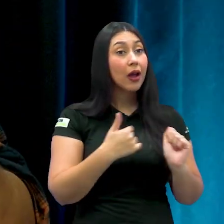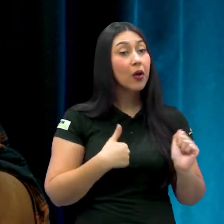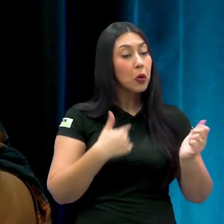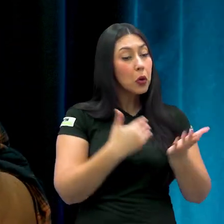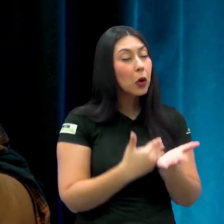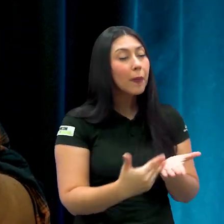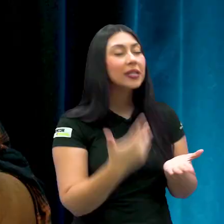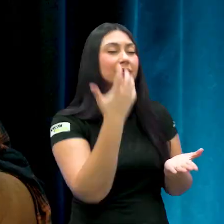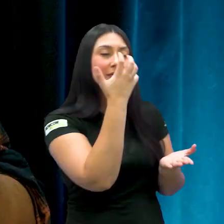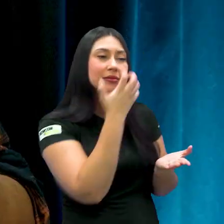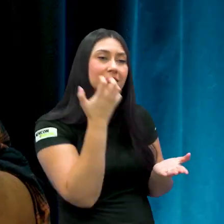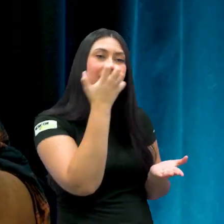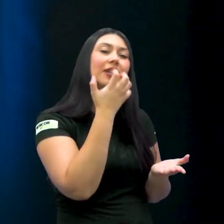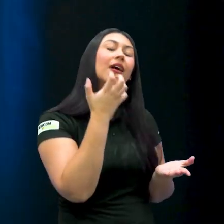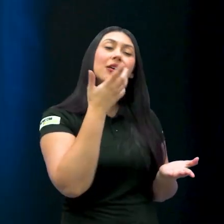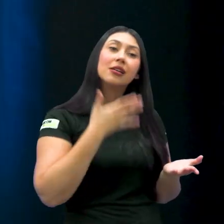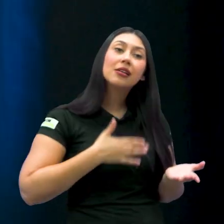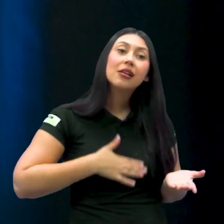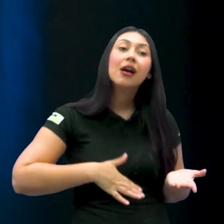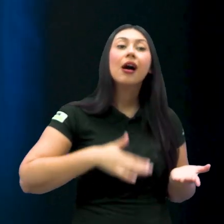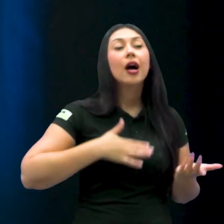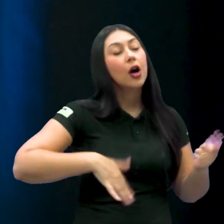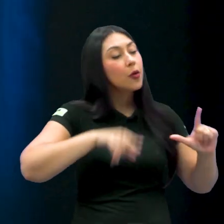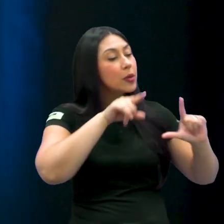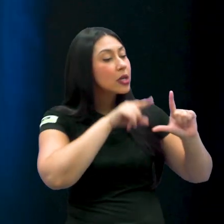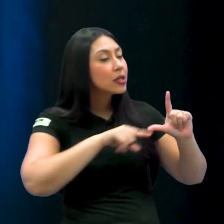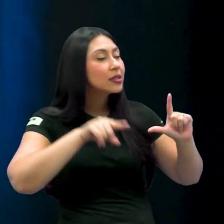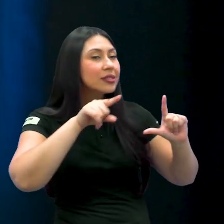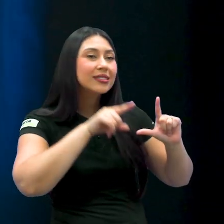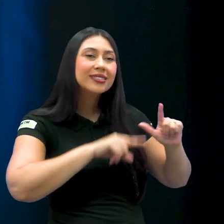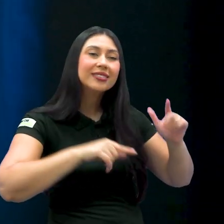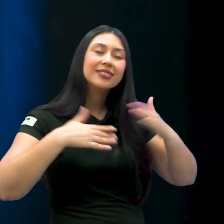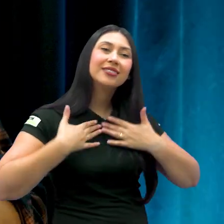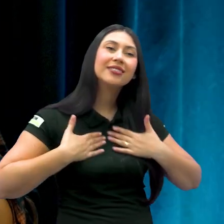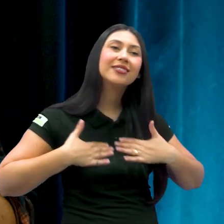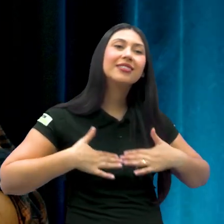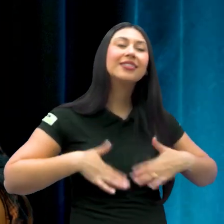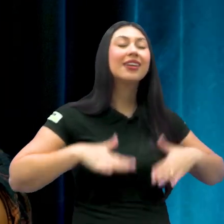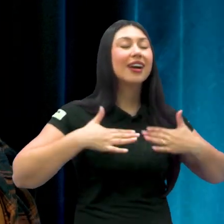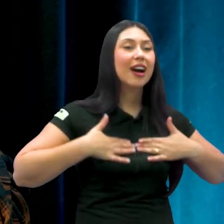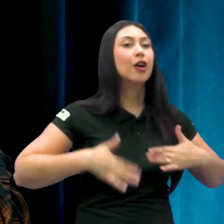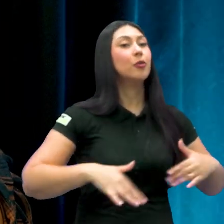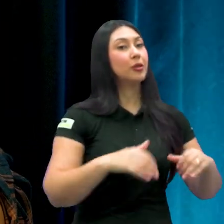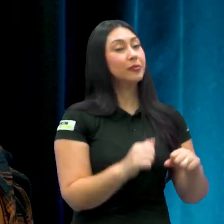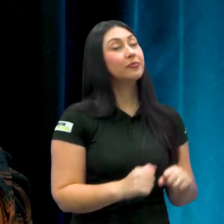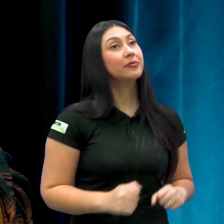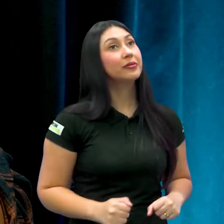numa parte bem calma, bem tranquila, e a voz e a letra destilam um